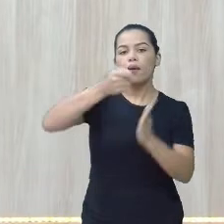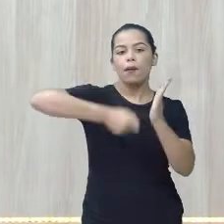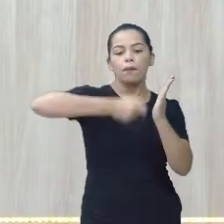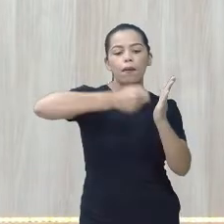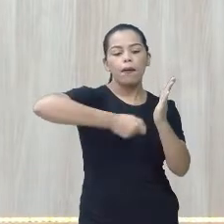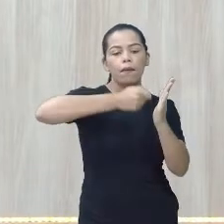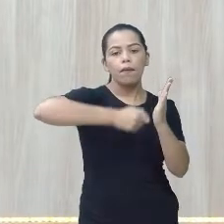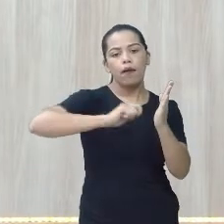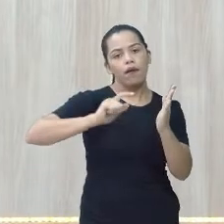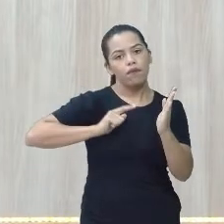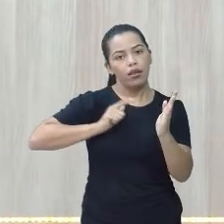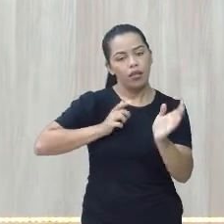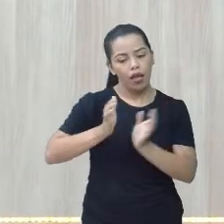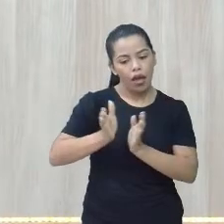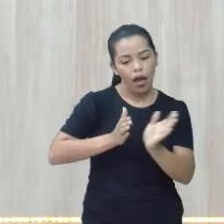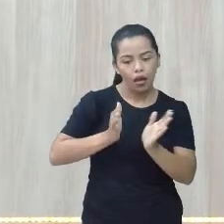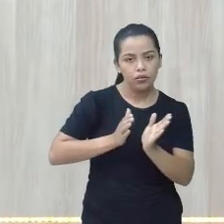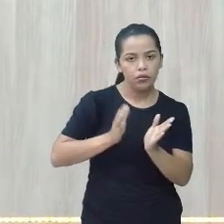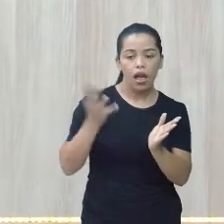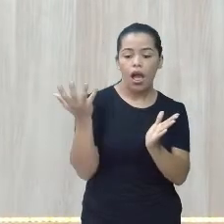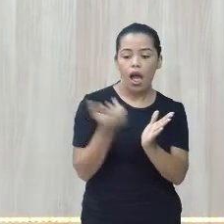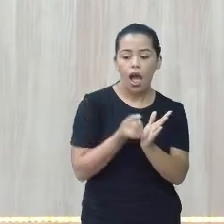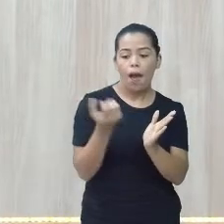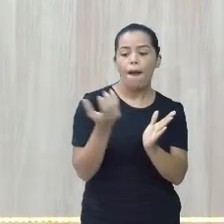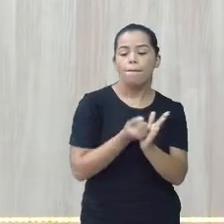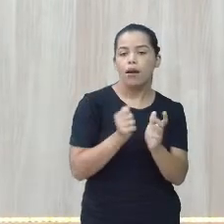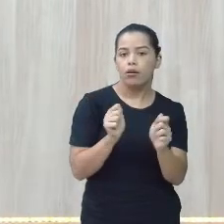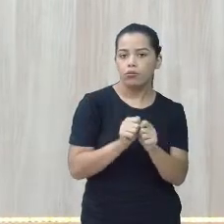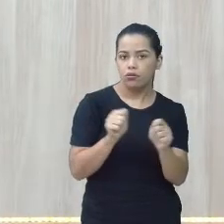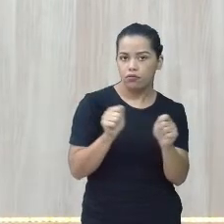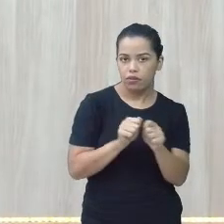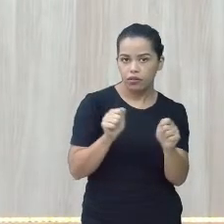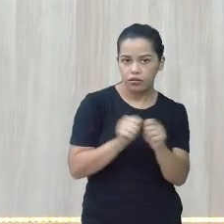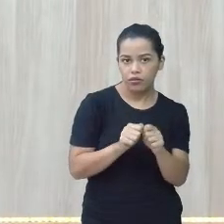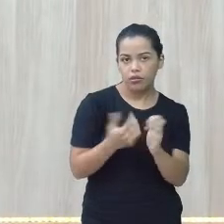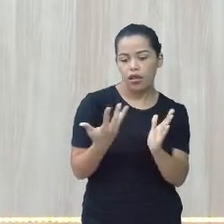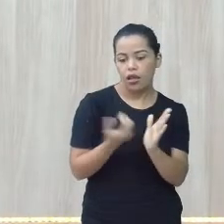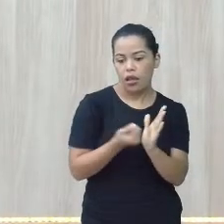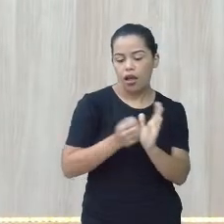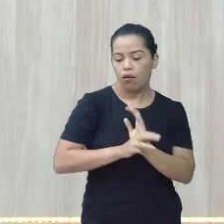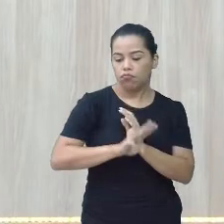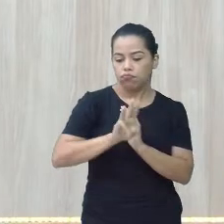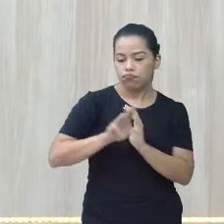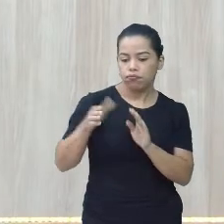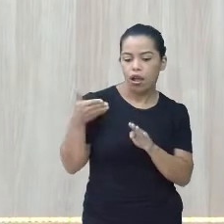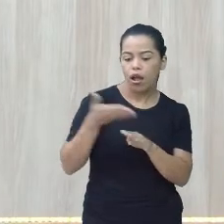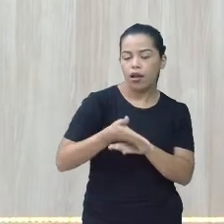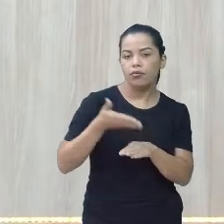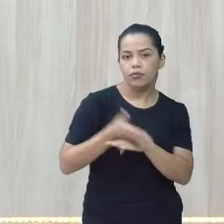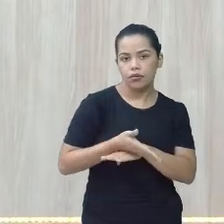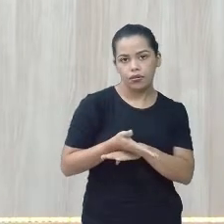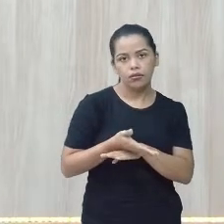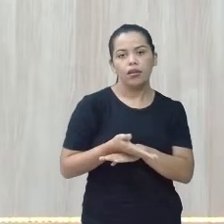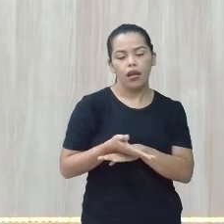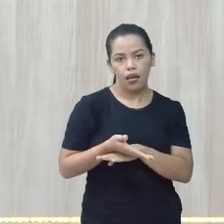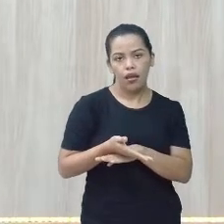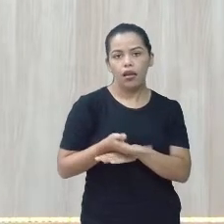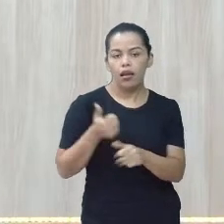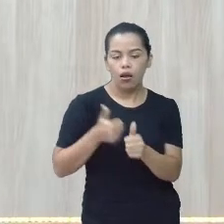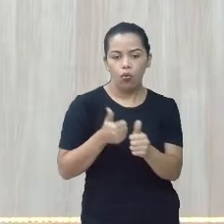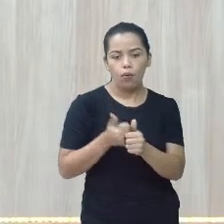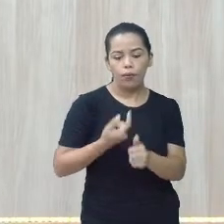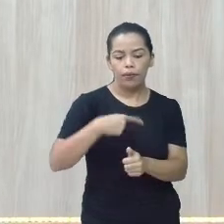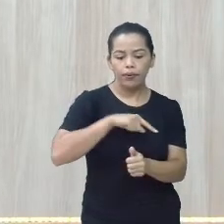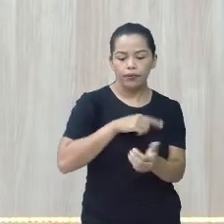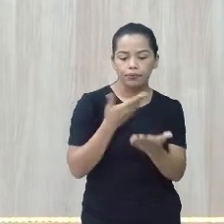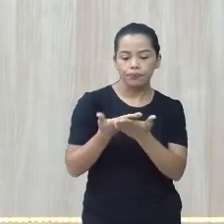ao app para você baixar, fazer o download, se inscrever, fazer o login e poder acompanhar as nossas aulas, tá certo? E agora